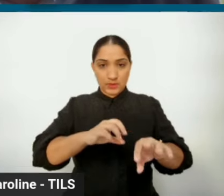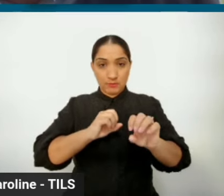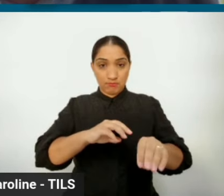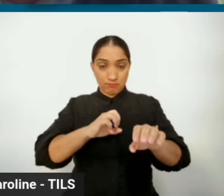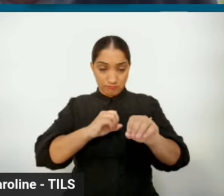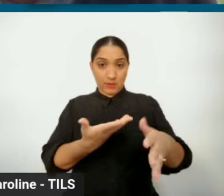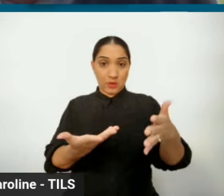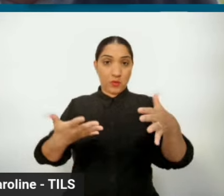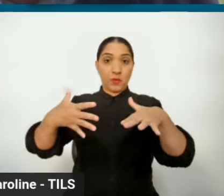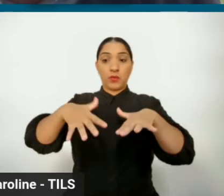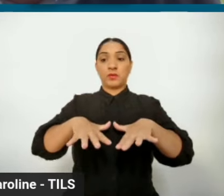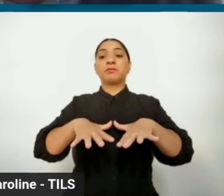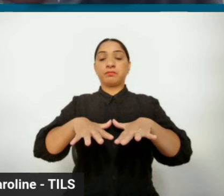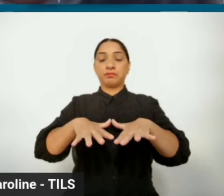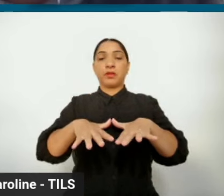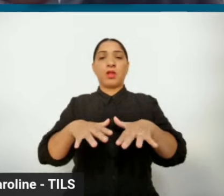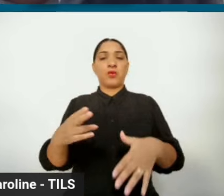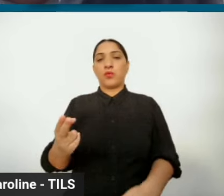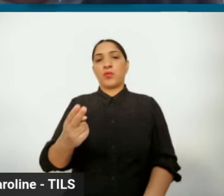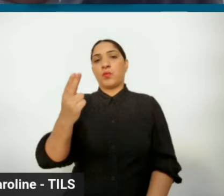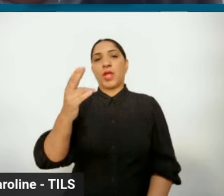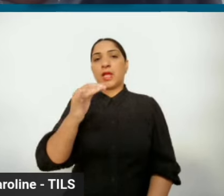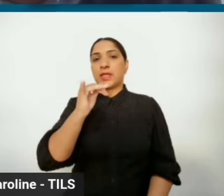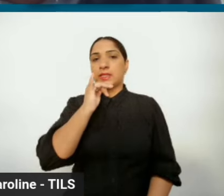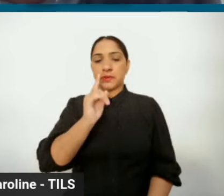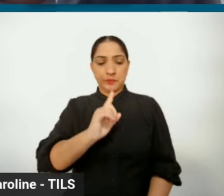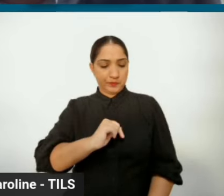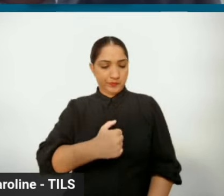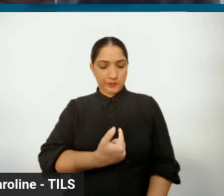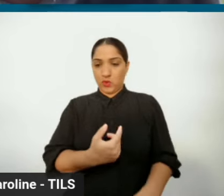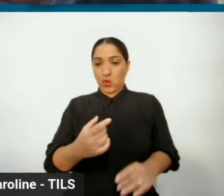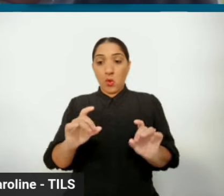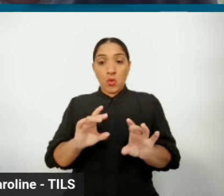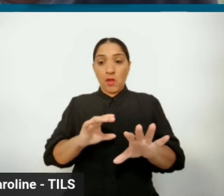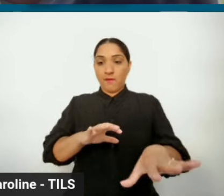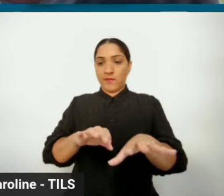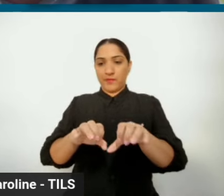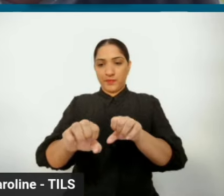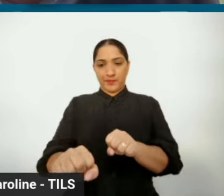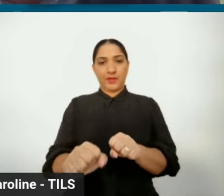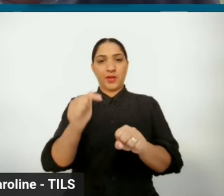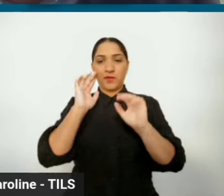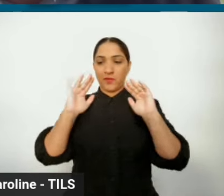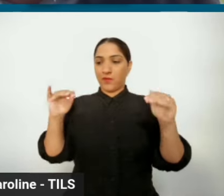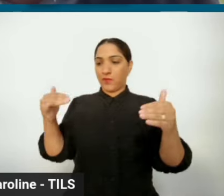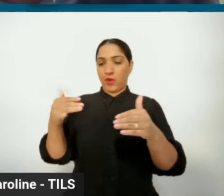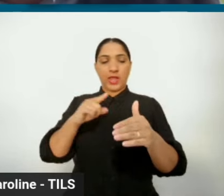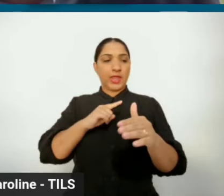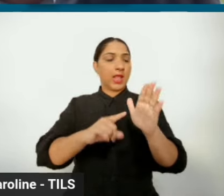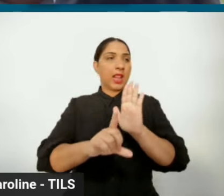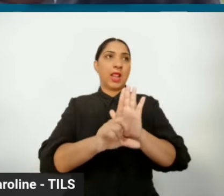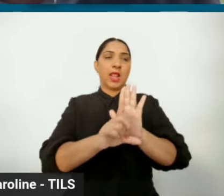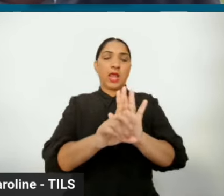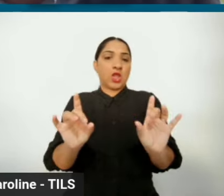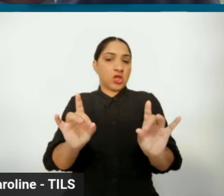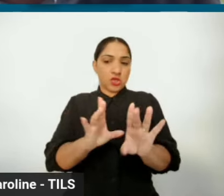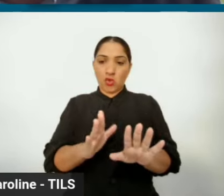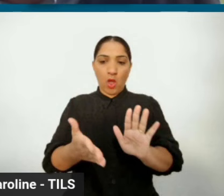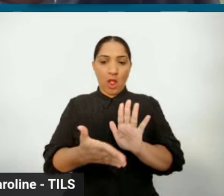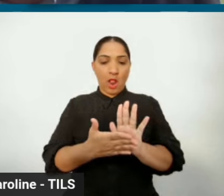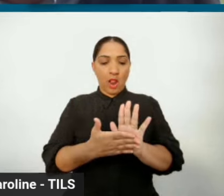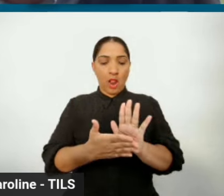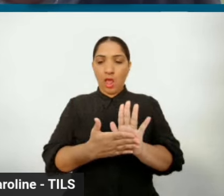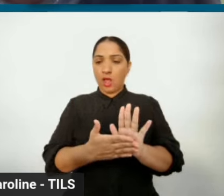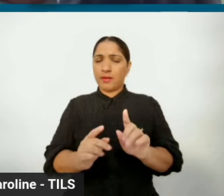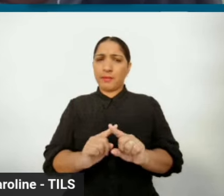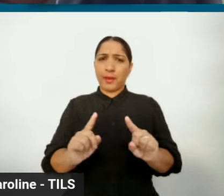educação inclusiva. Não adianta termos só de maneira formal assegurado esse direito, só pelo que está na legislação. Claro